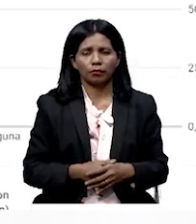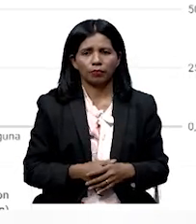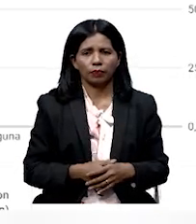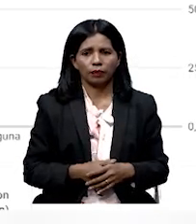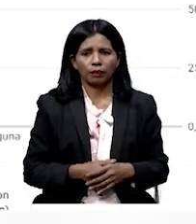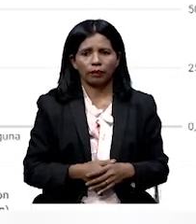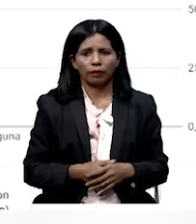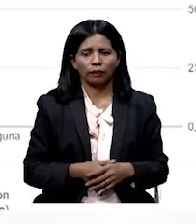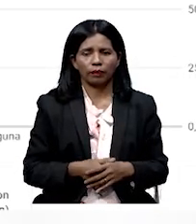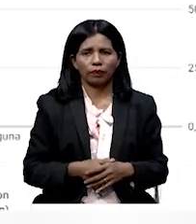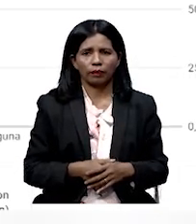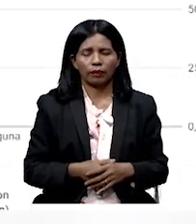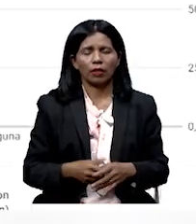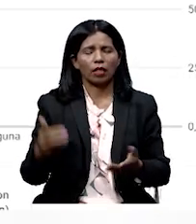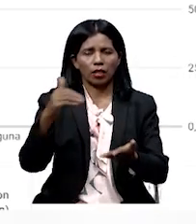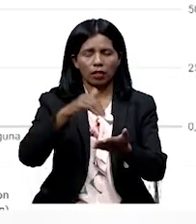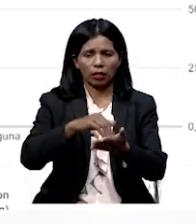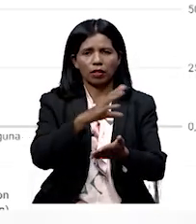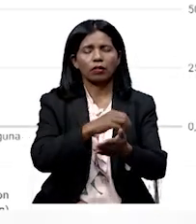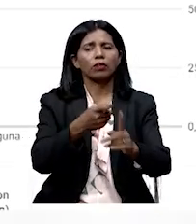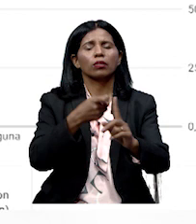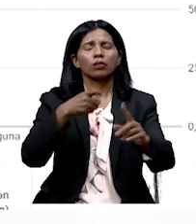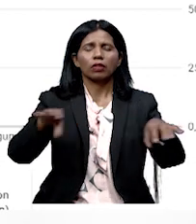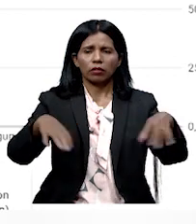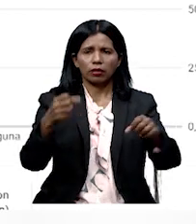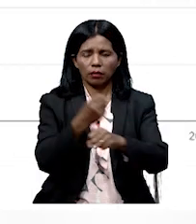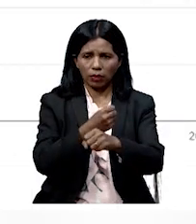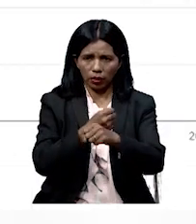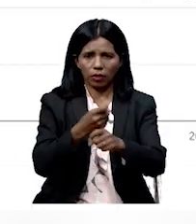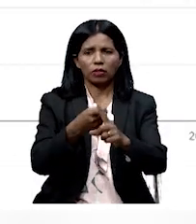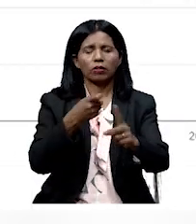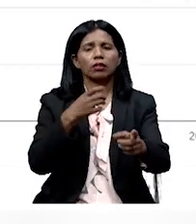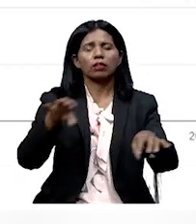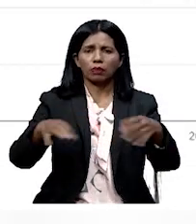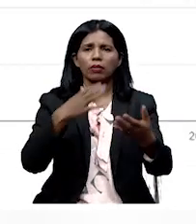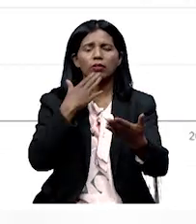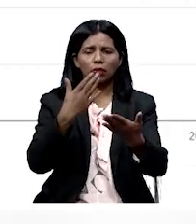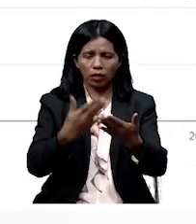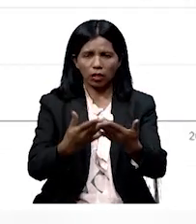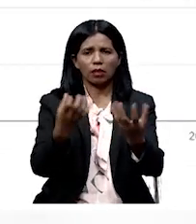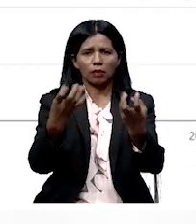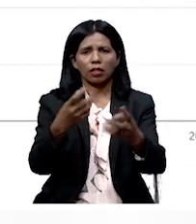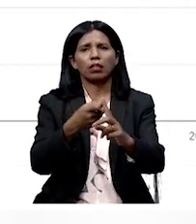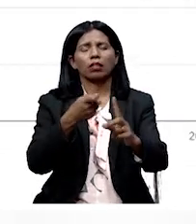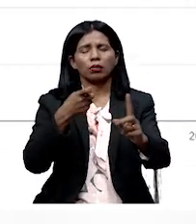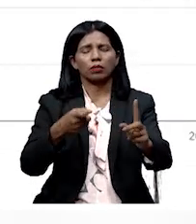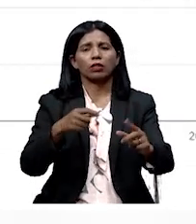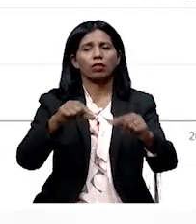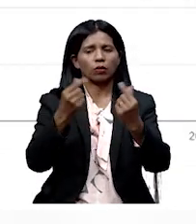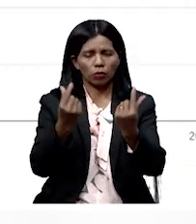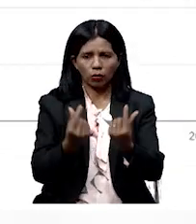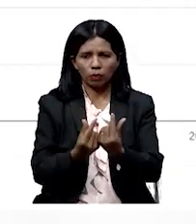E da ne da lei da tan culminação serviço, makasi serviço dia lubuk ida neve mai usi equipa